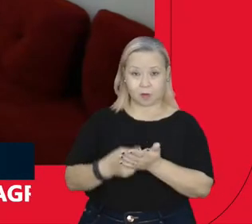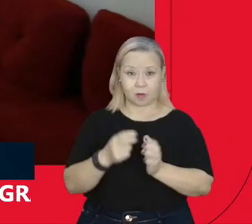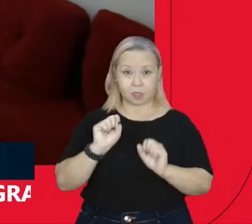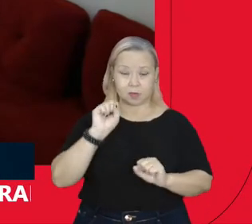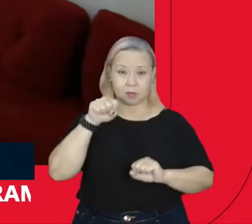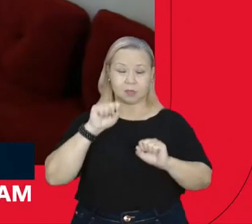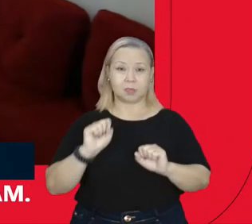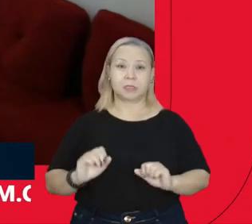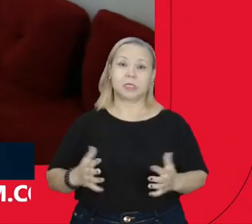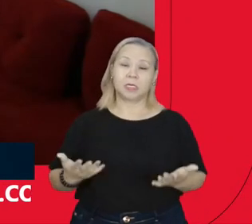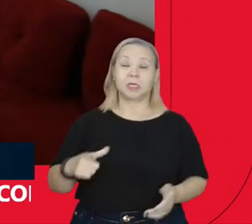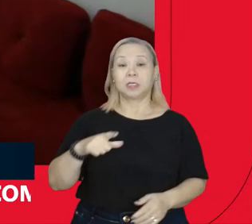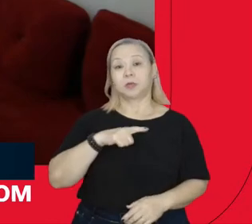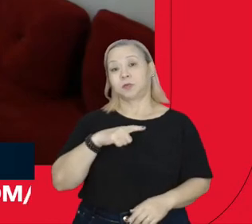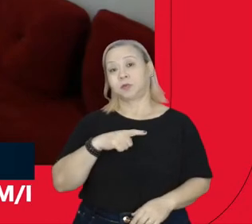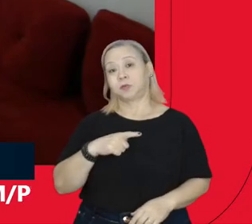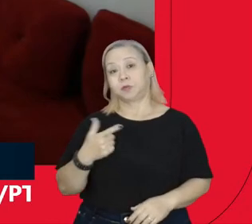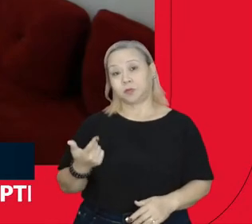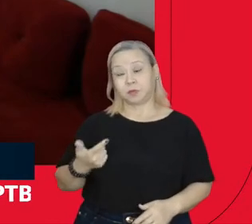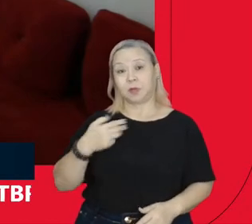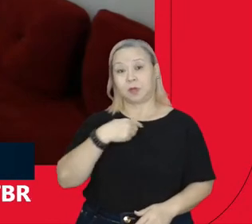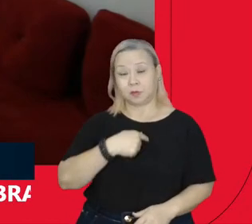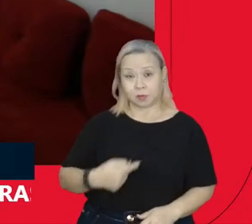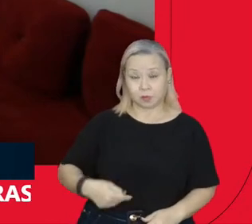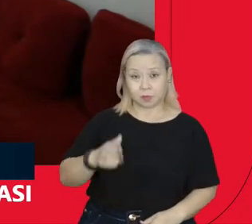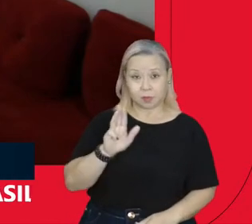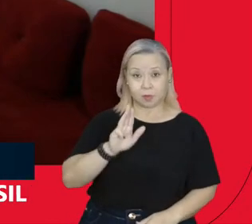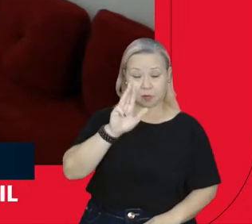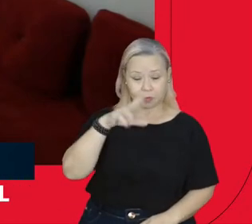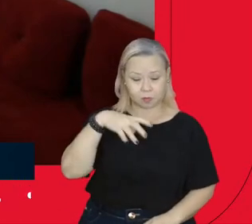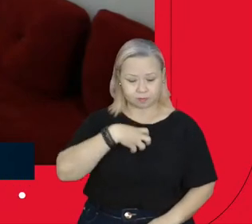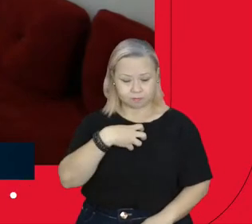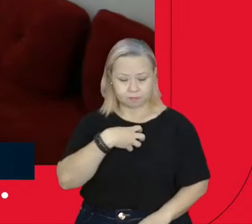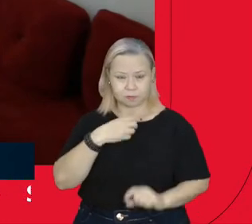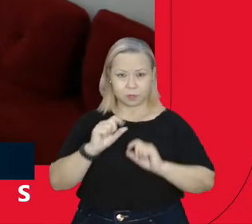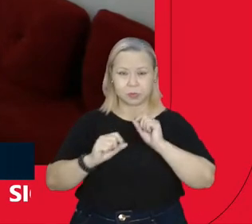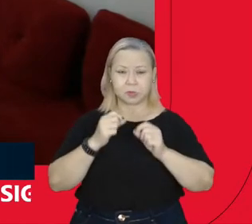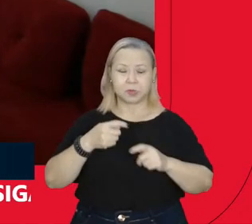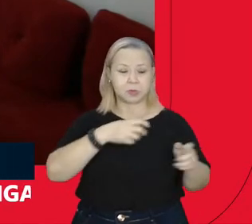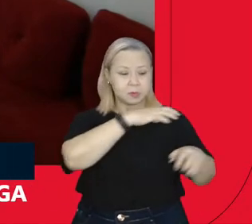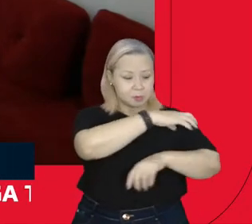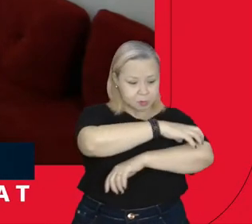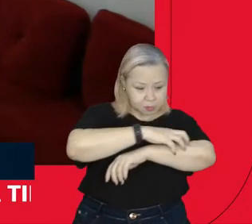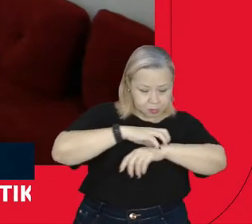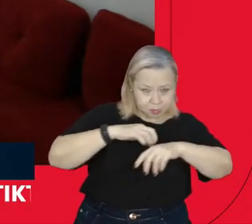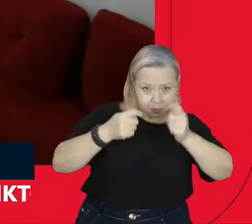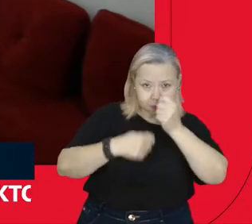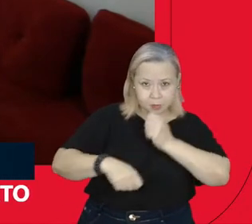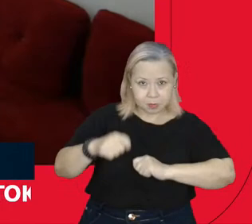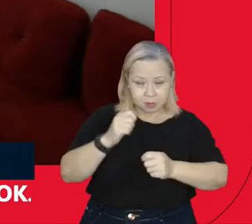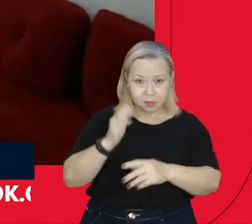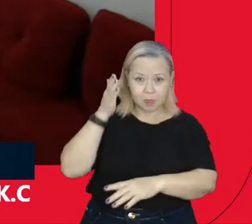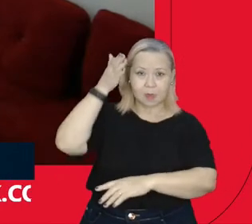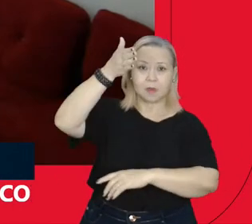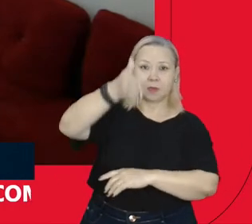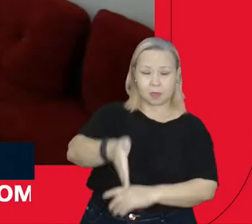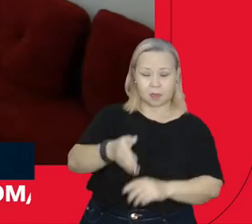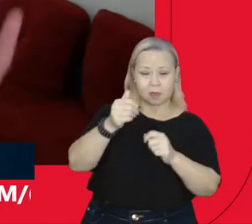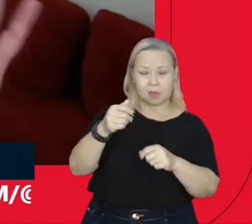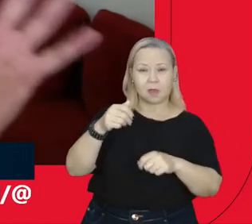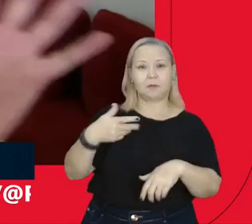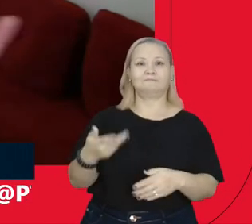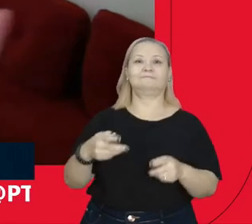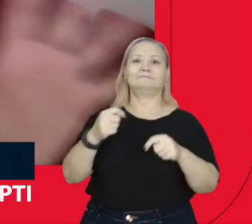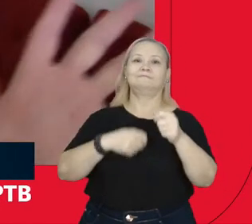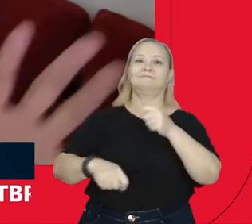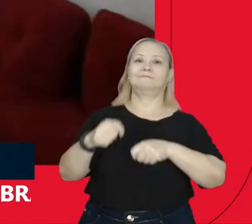um eventual novo governo, criar condições para que parte da produção do agronegócio seja direcionada para o mercado interno, ao invés